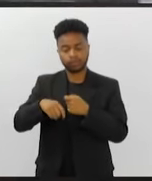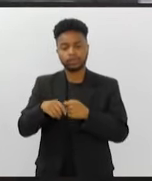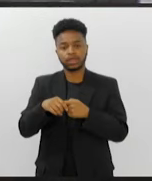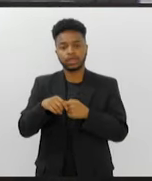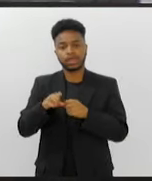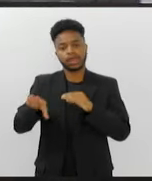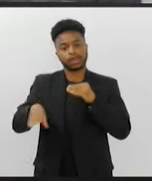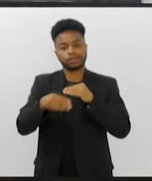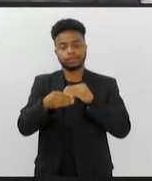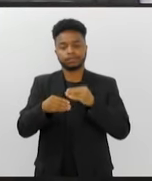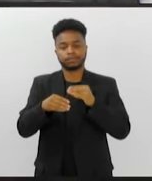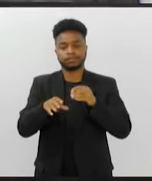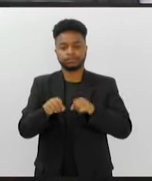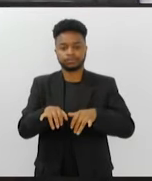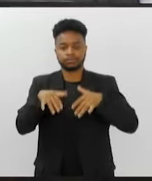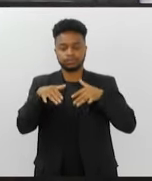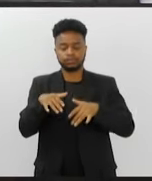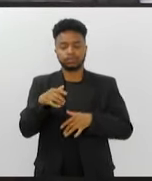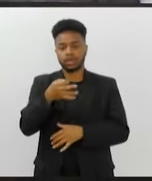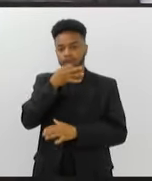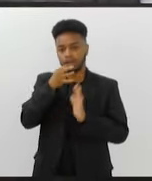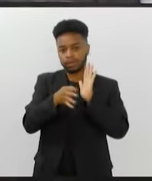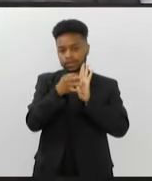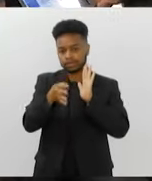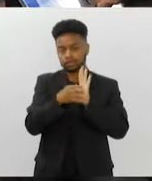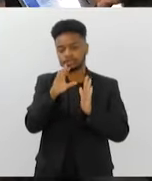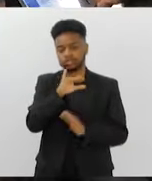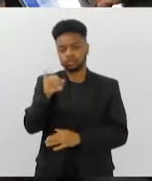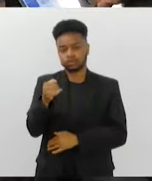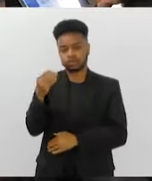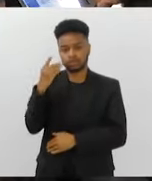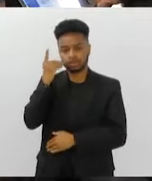pela CCJ, deputado Rodrigo Amorim.